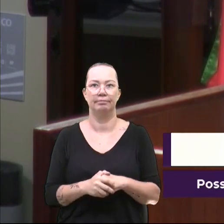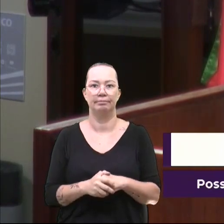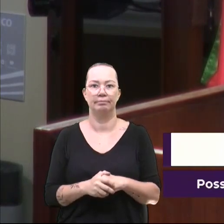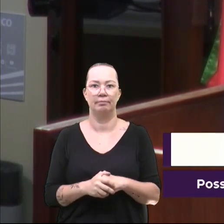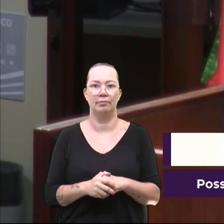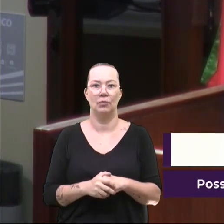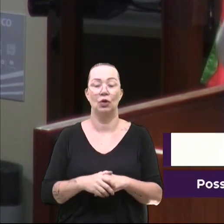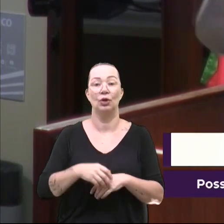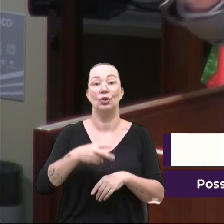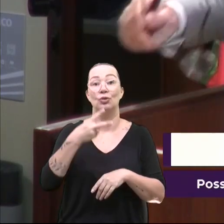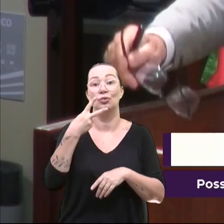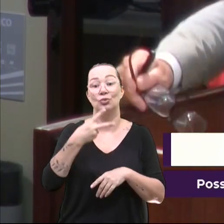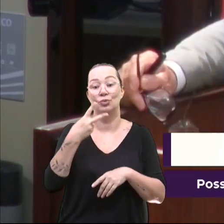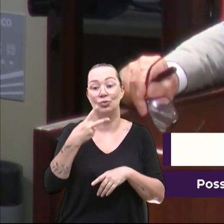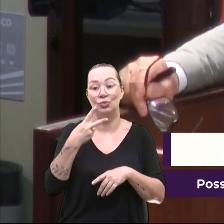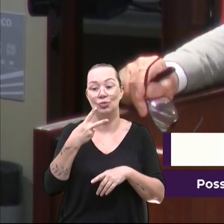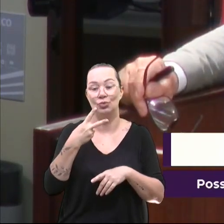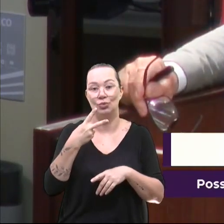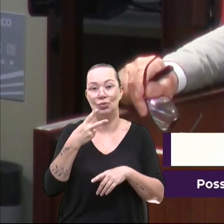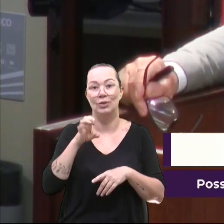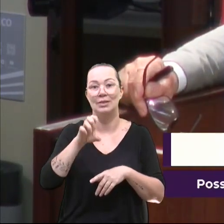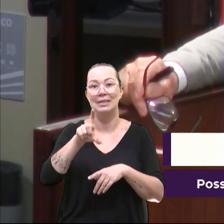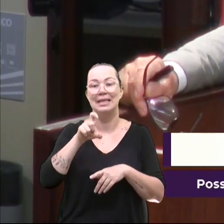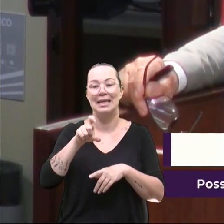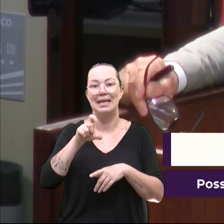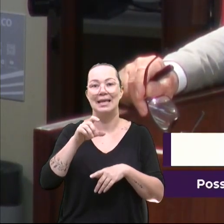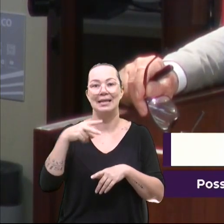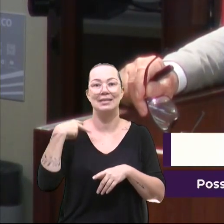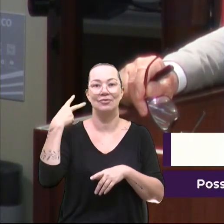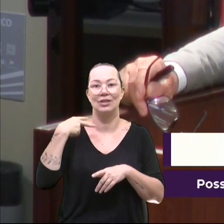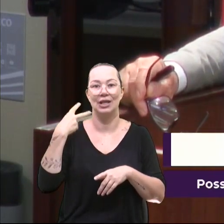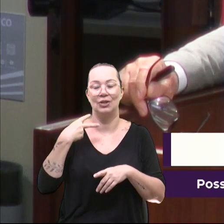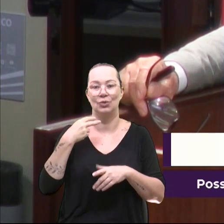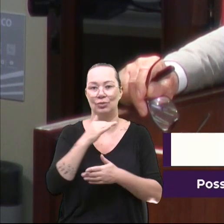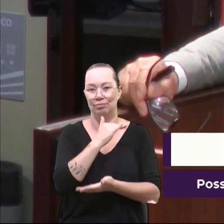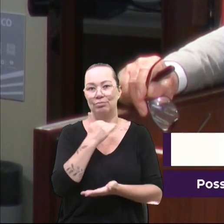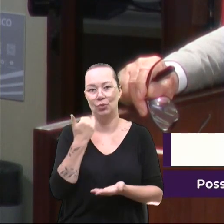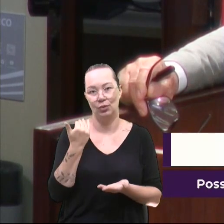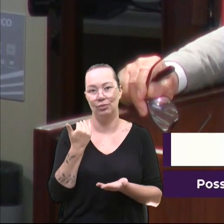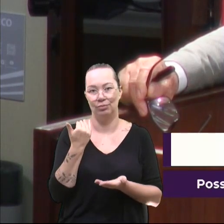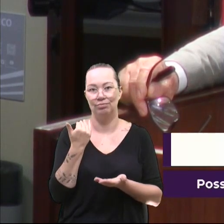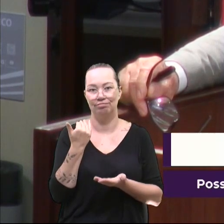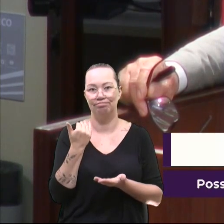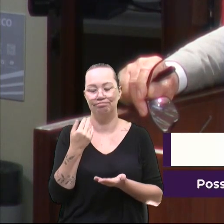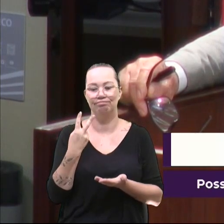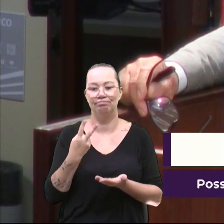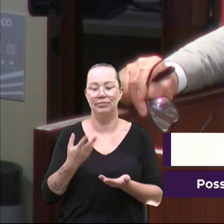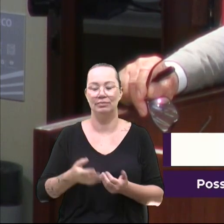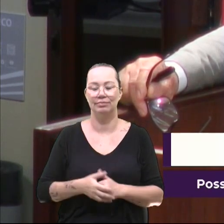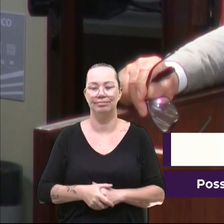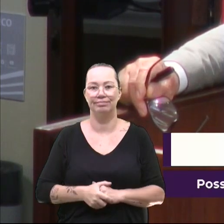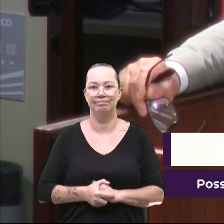2 velórios de ex-vereador, o Cita e o Paese.